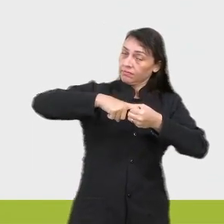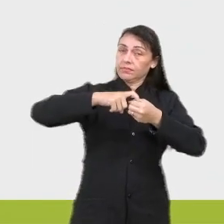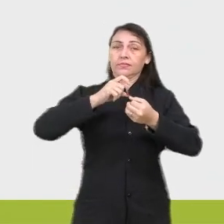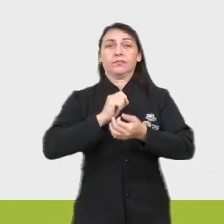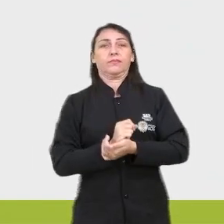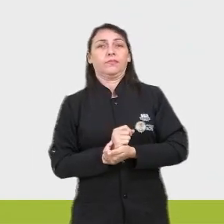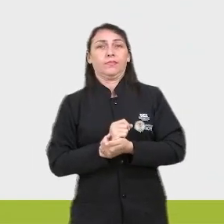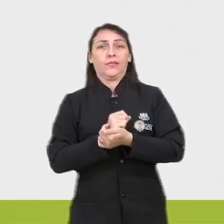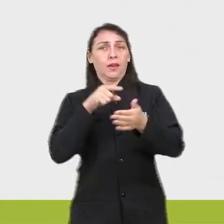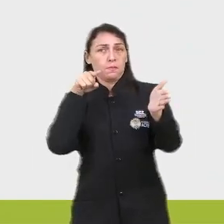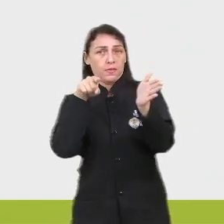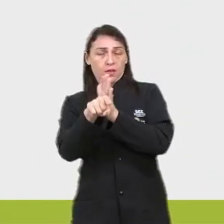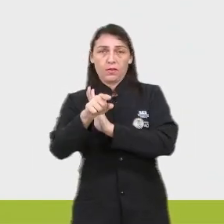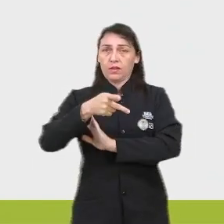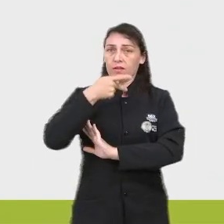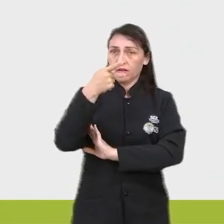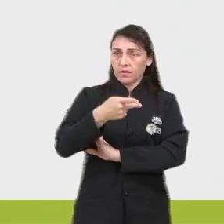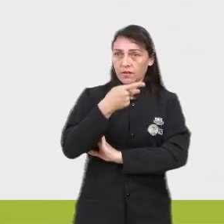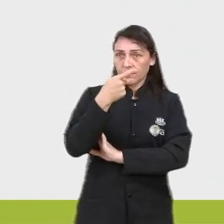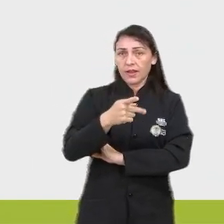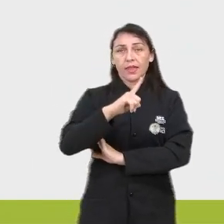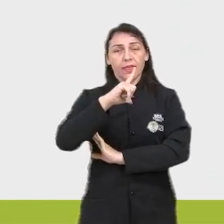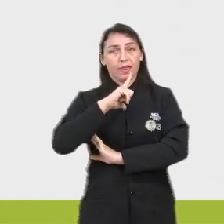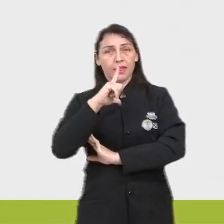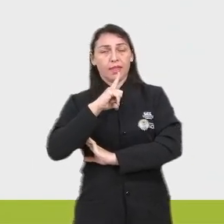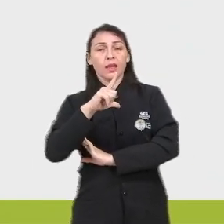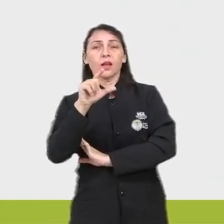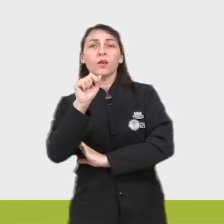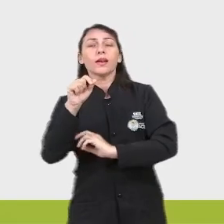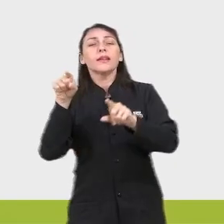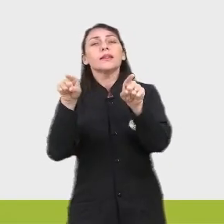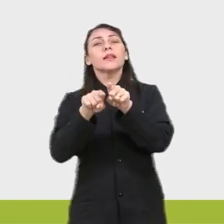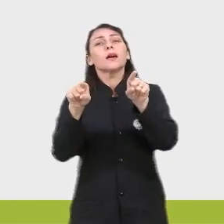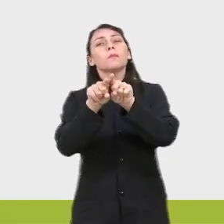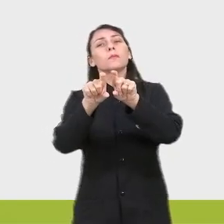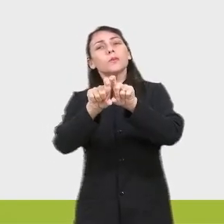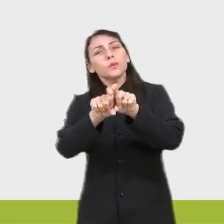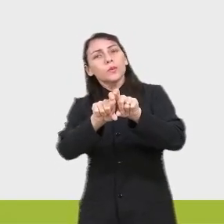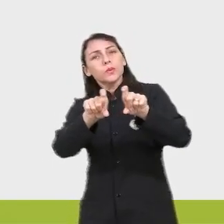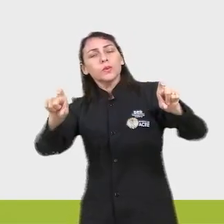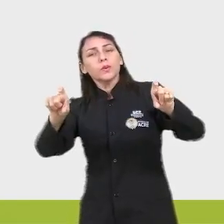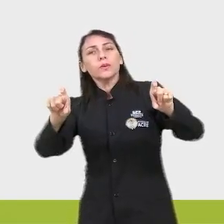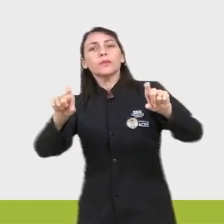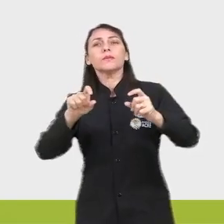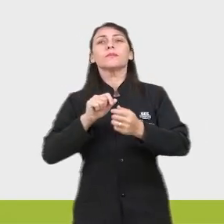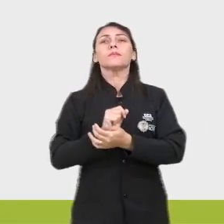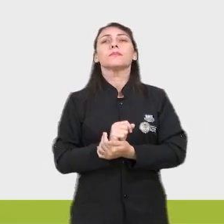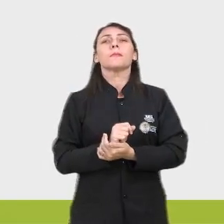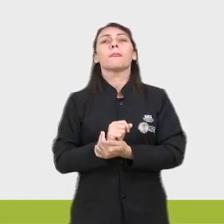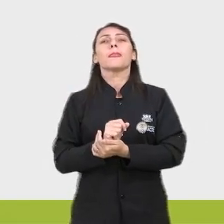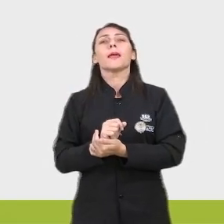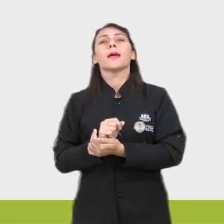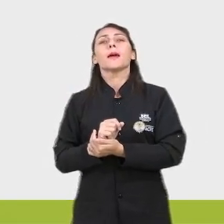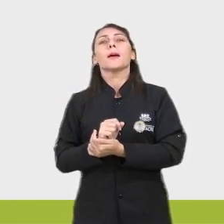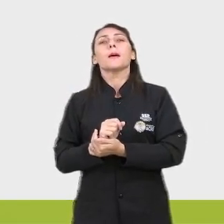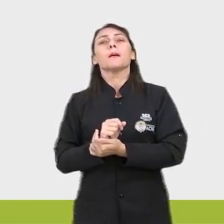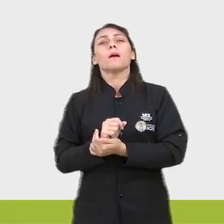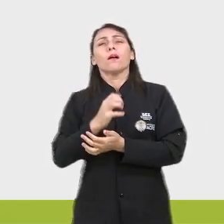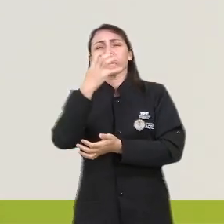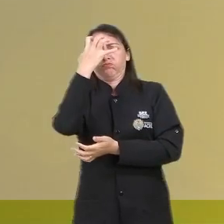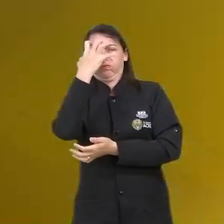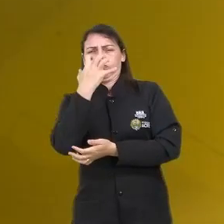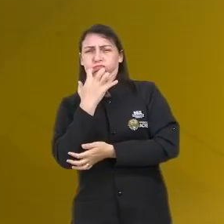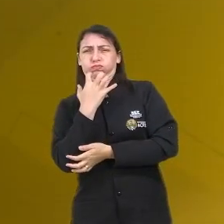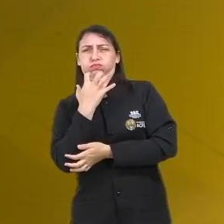vez, lá na questão que a gente falou, temos aqui também destacado a expressão mau humor. Ou